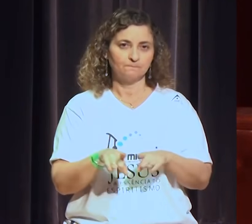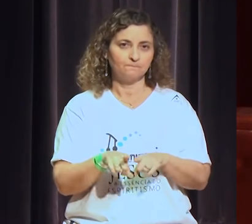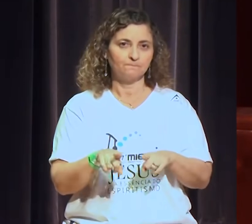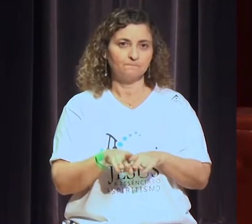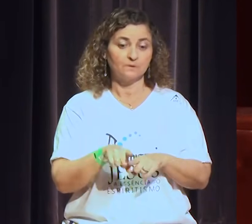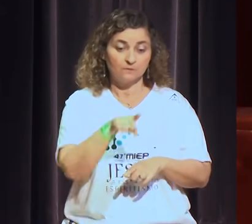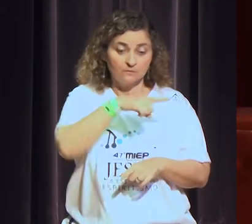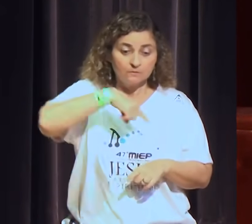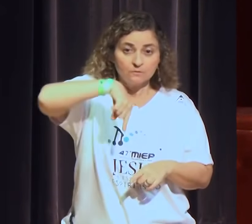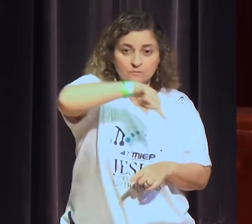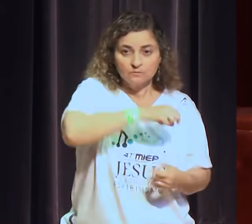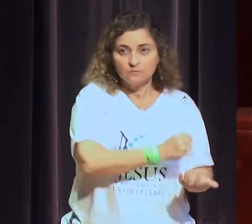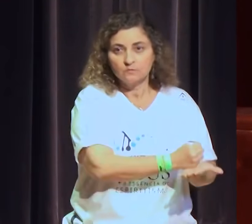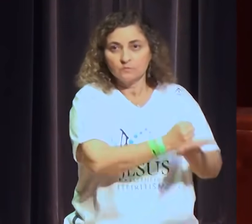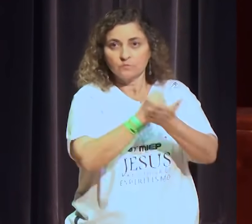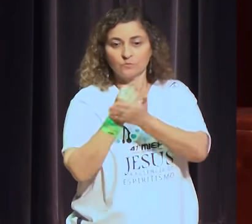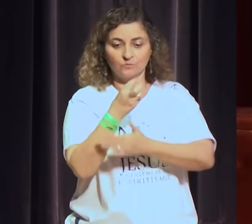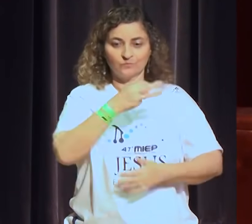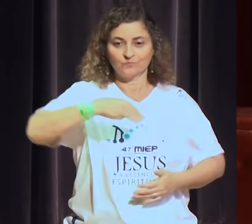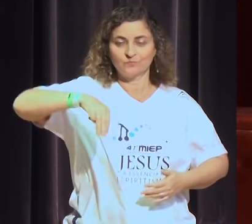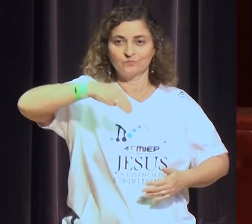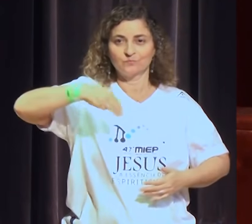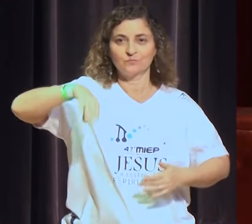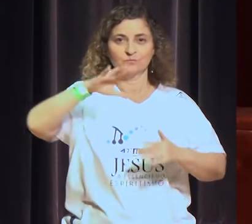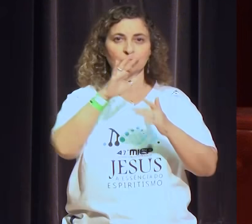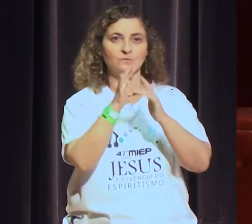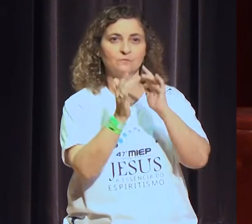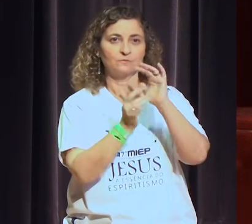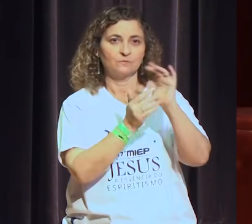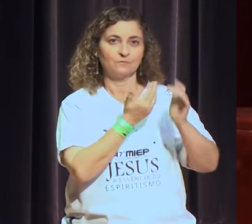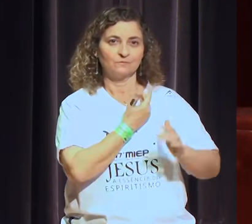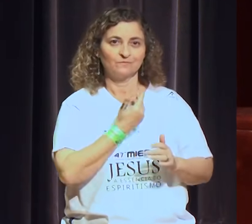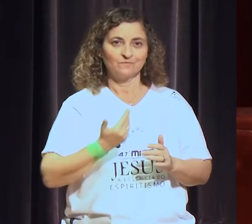Zoroastro, são ministros do Cristo.